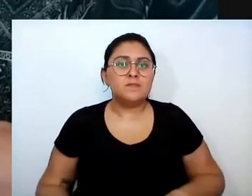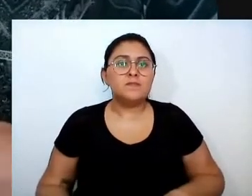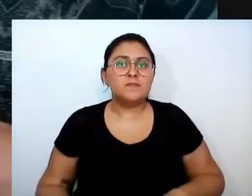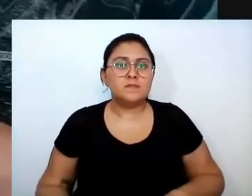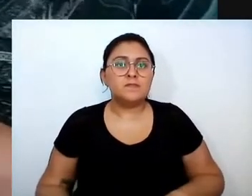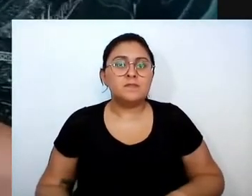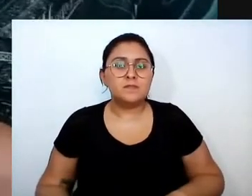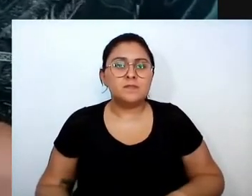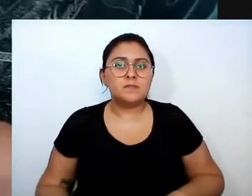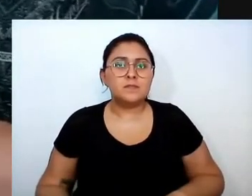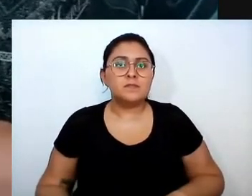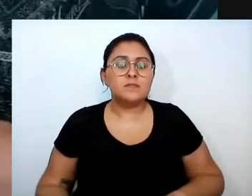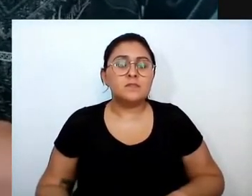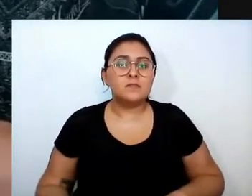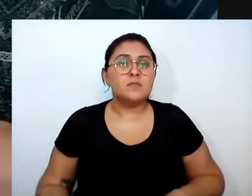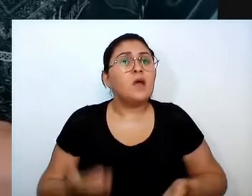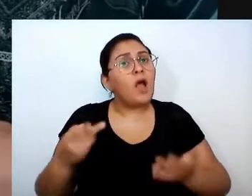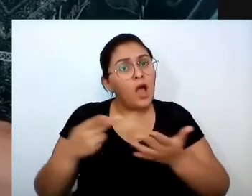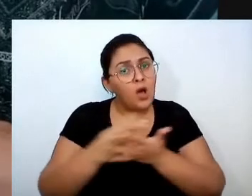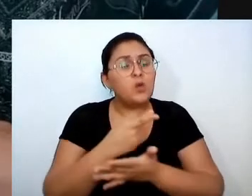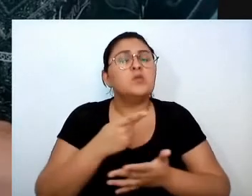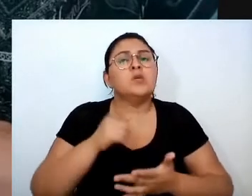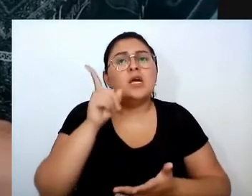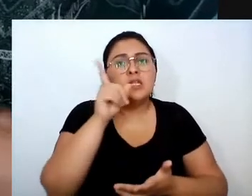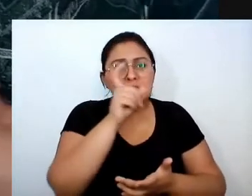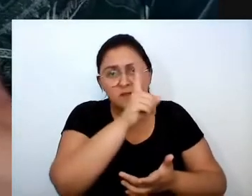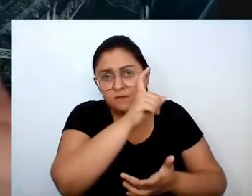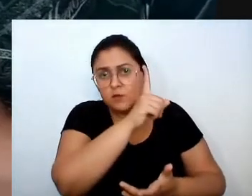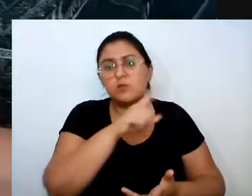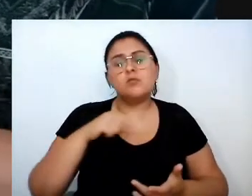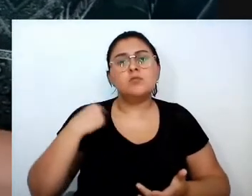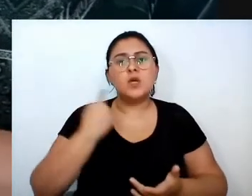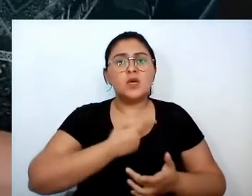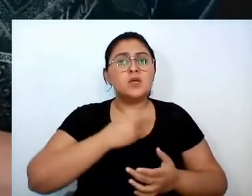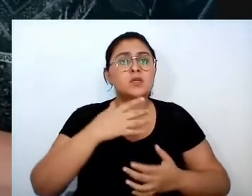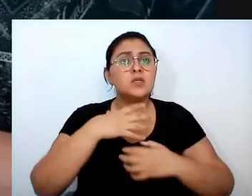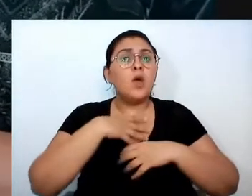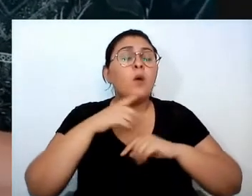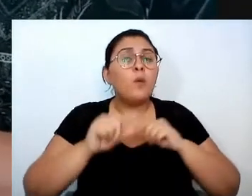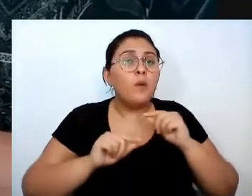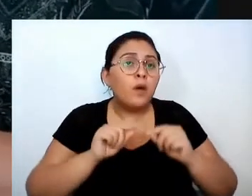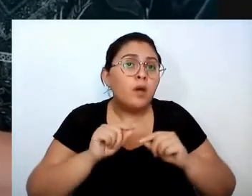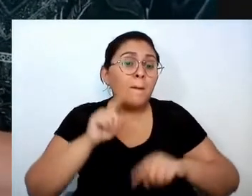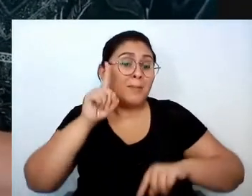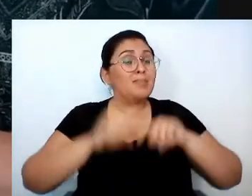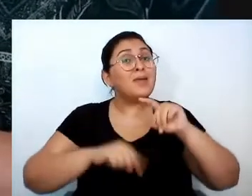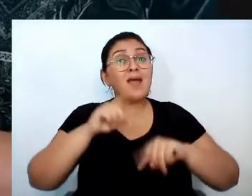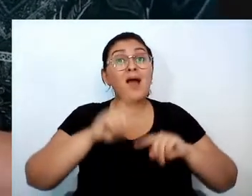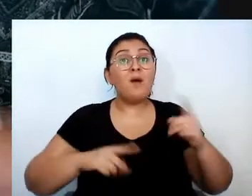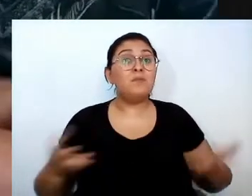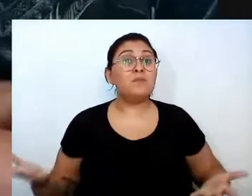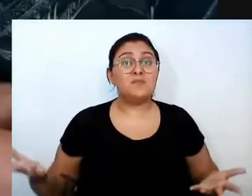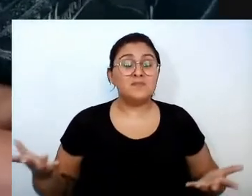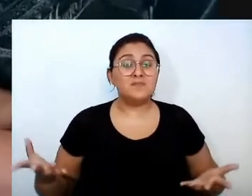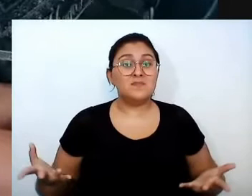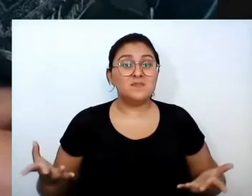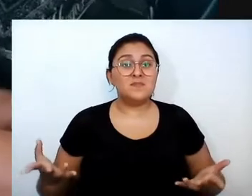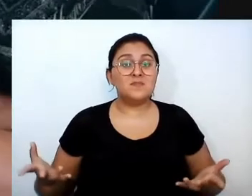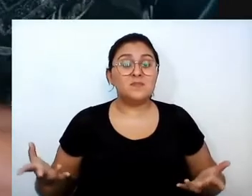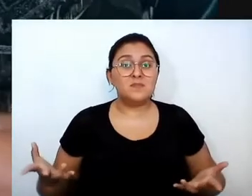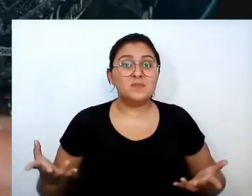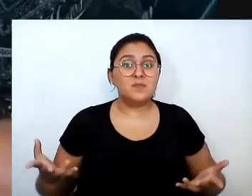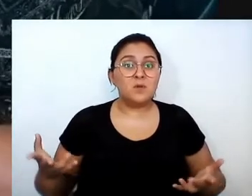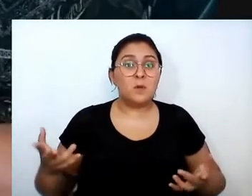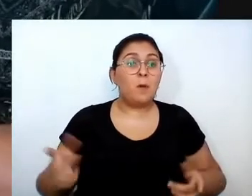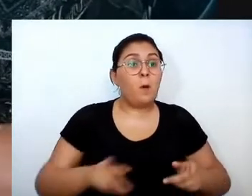nossa dificuldade dentro de uma sala de aula, às vezes tá tendo material, o professor está passando um vídeo lá. Eu vou voltar um pouquinho no